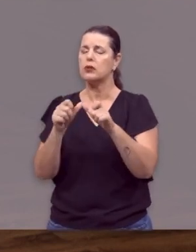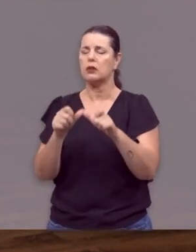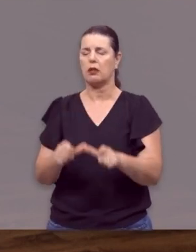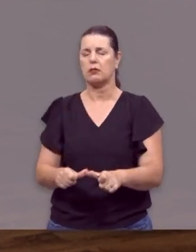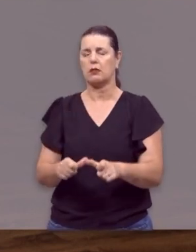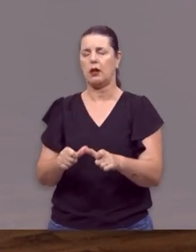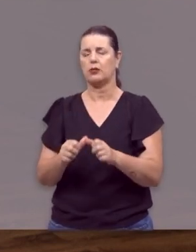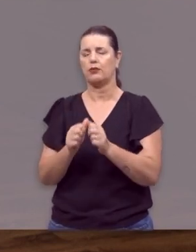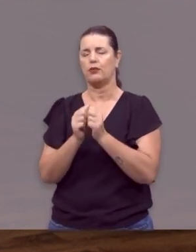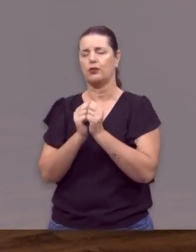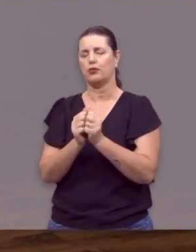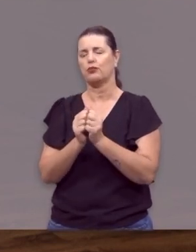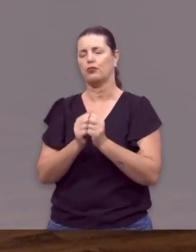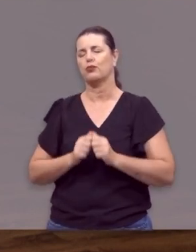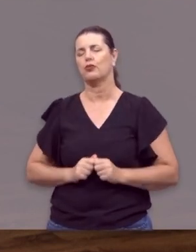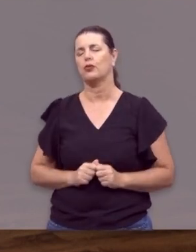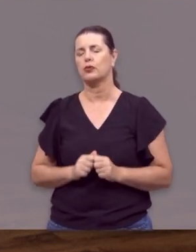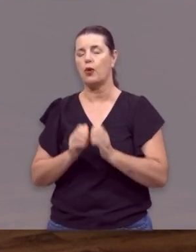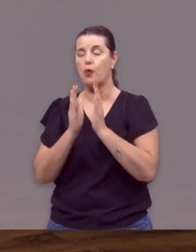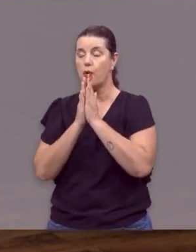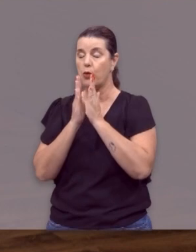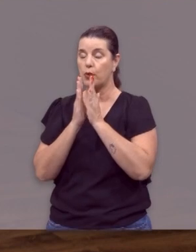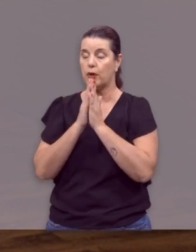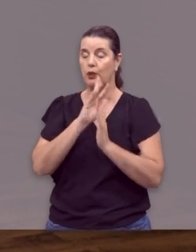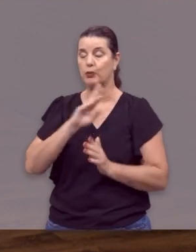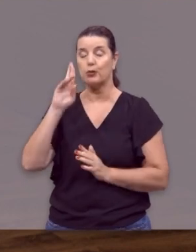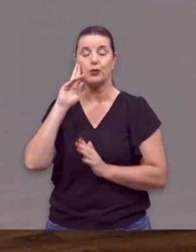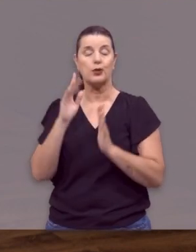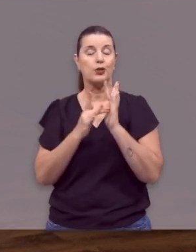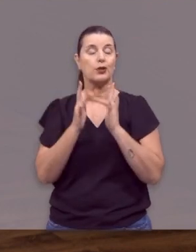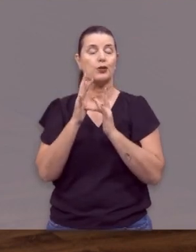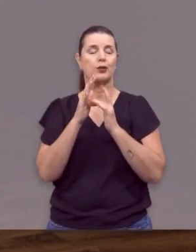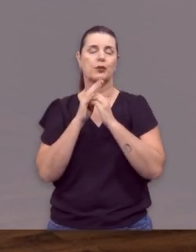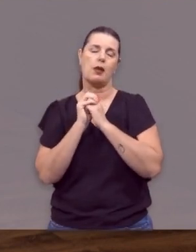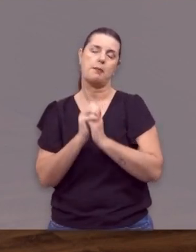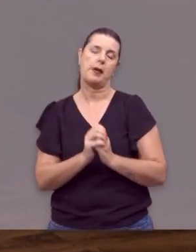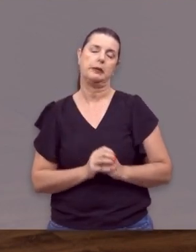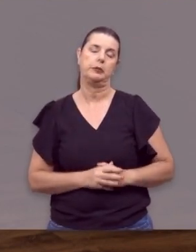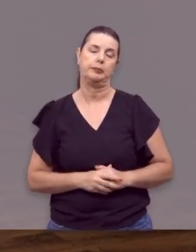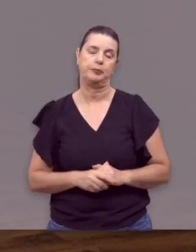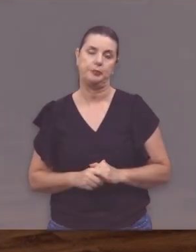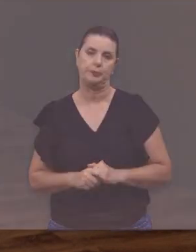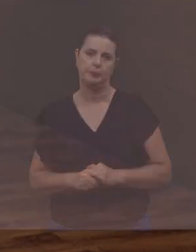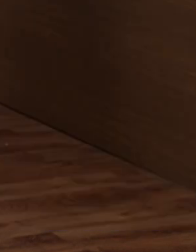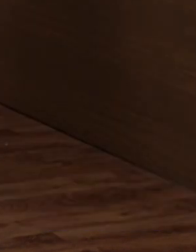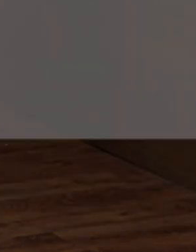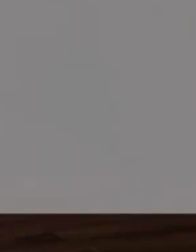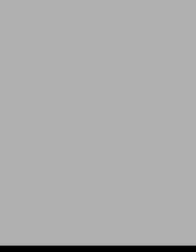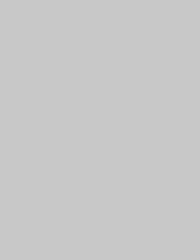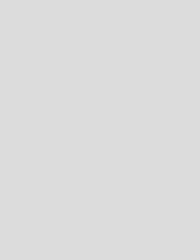estão plantados. Oramos assim, em nome de Jesus. Amém.